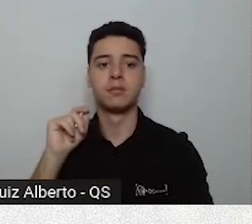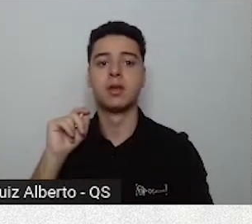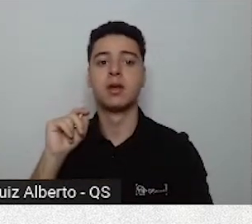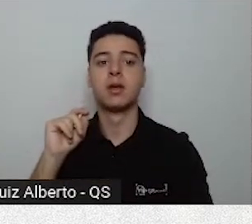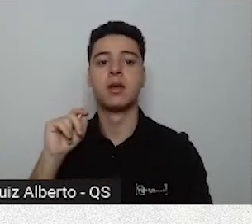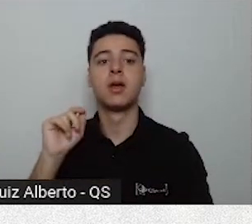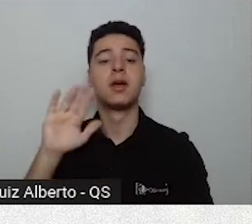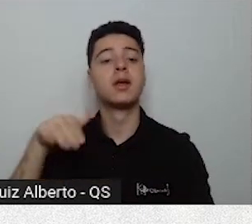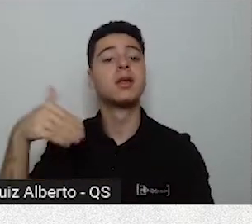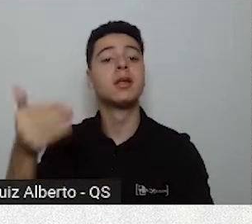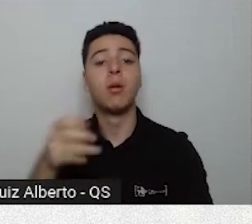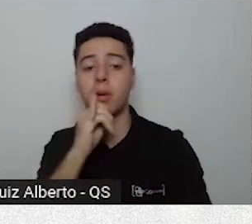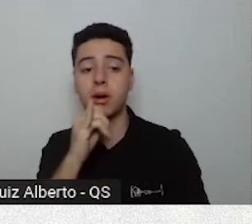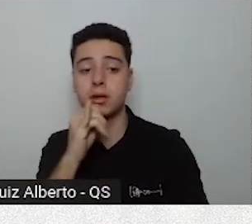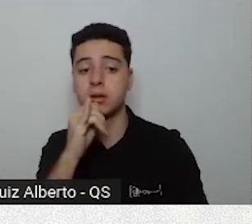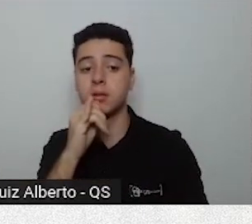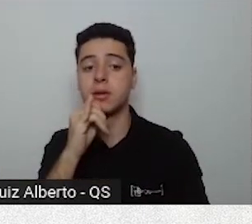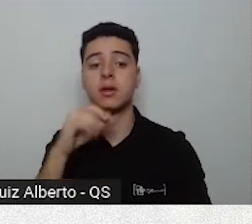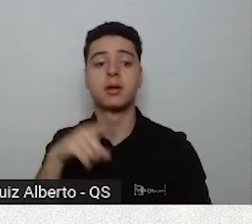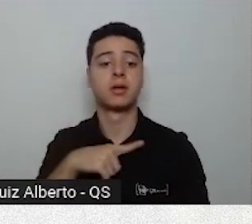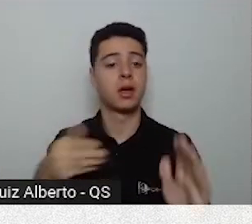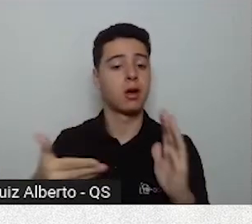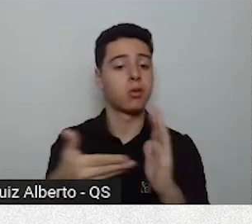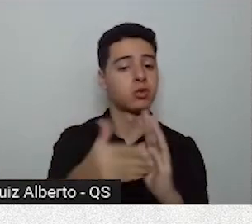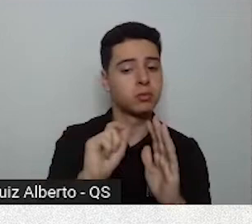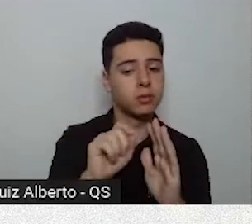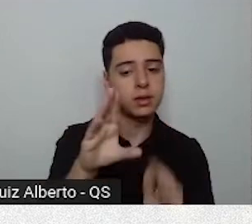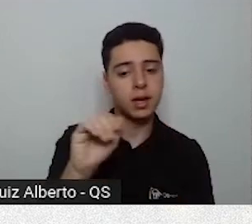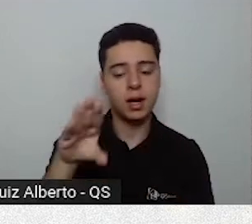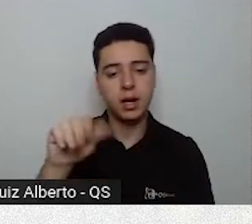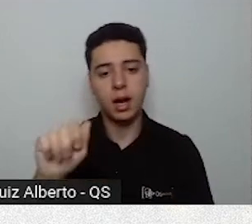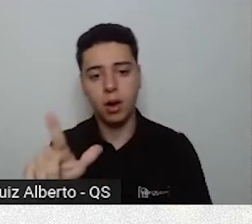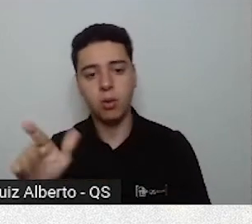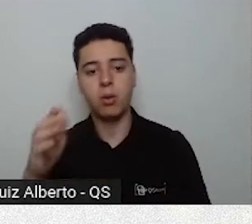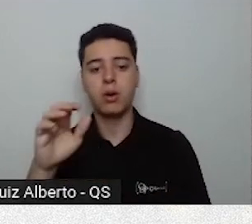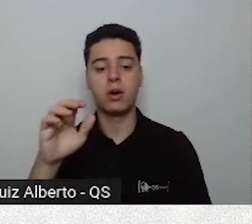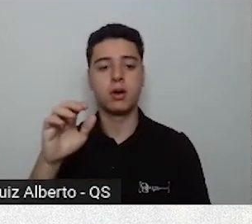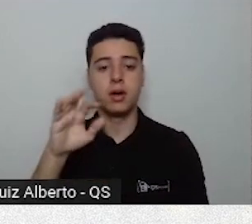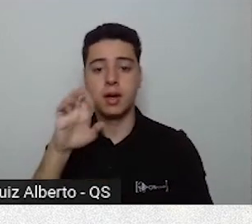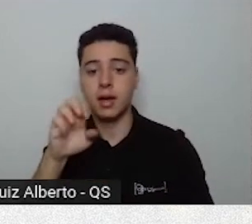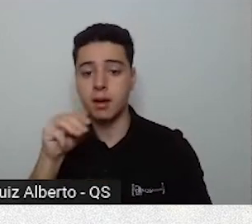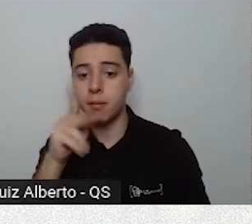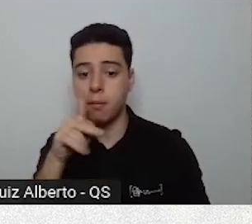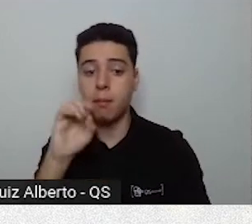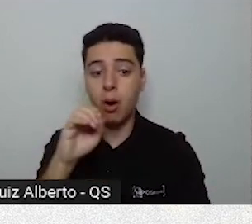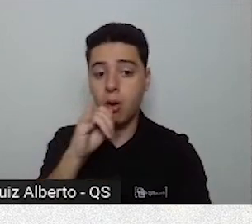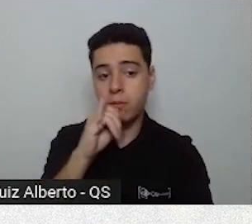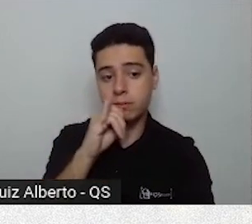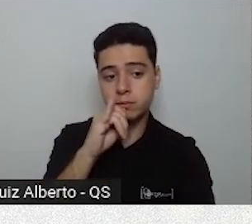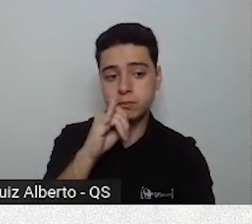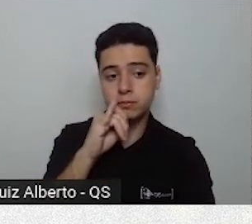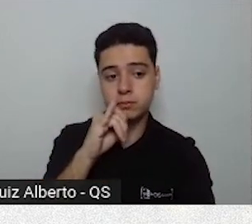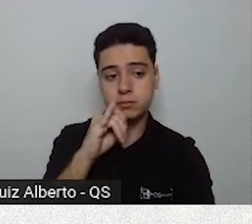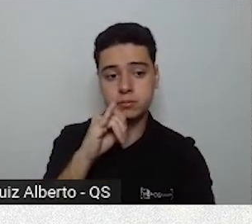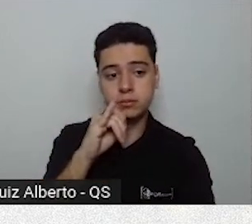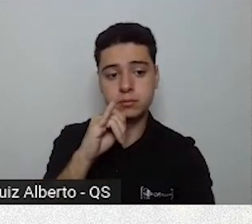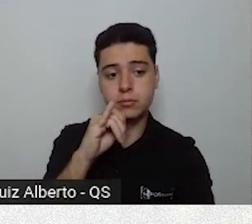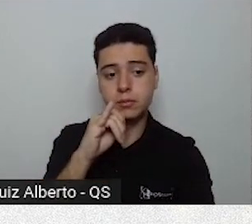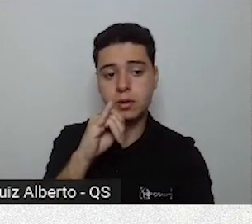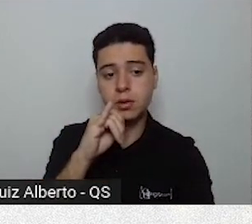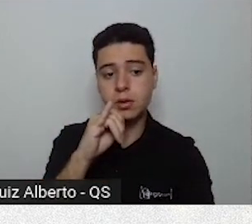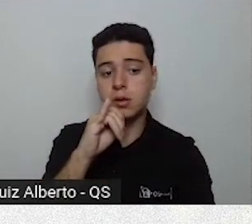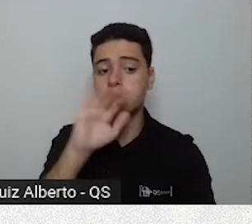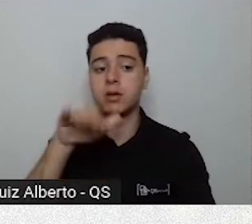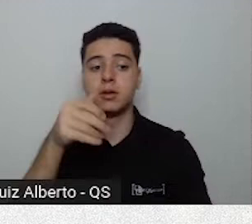a feita com cacau em pó e água. Ela também não foi filtrada no filtro de pano, então dá para